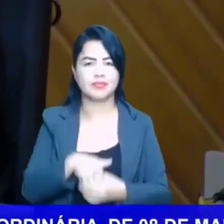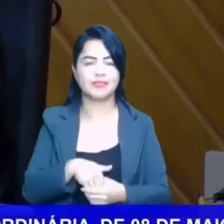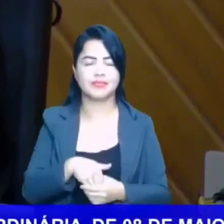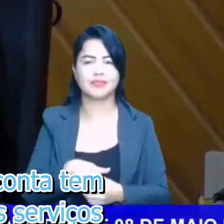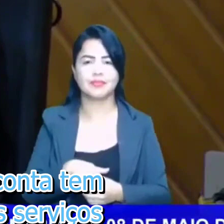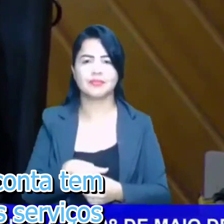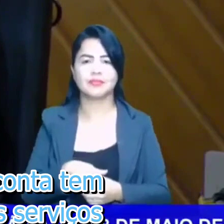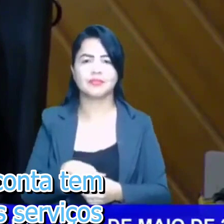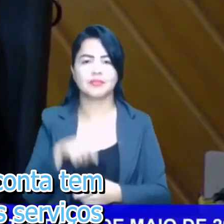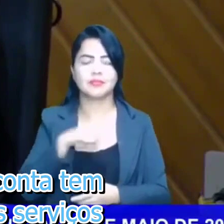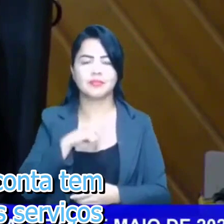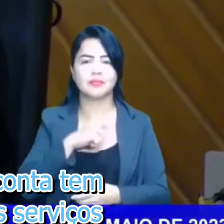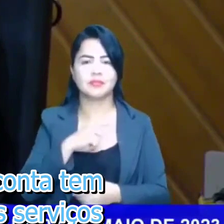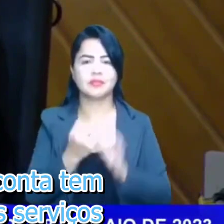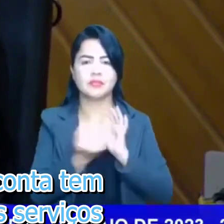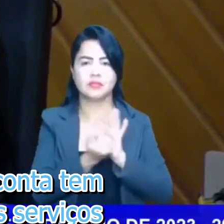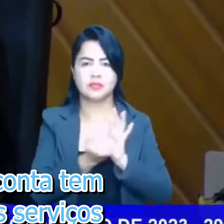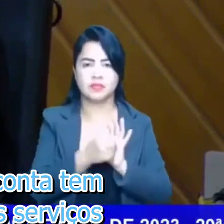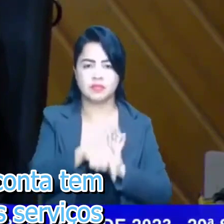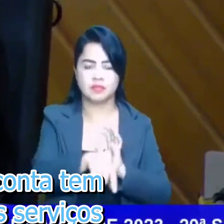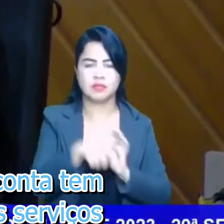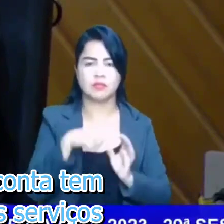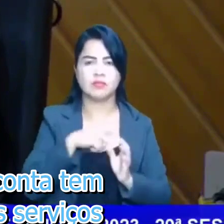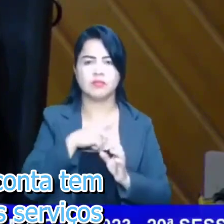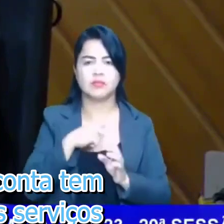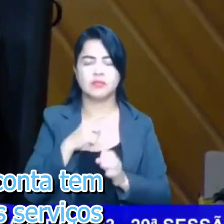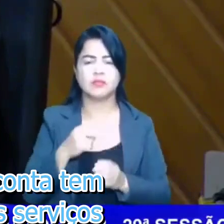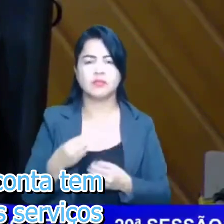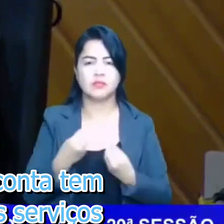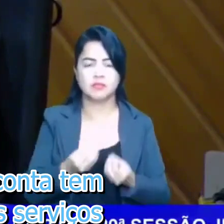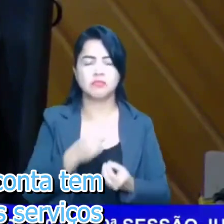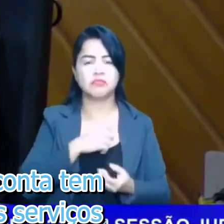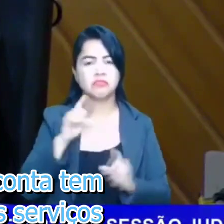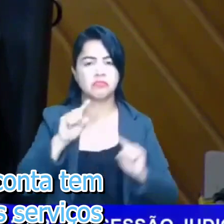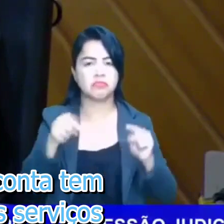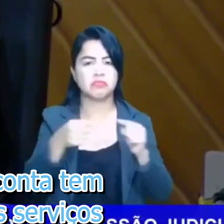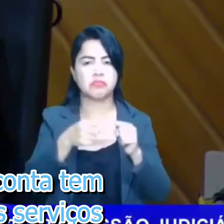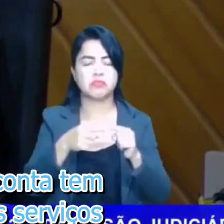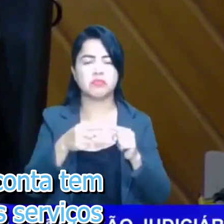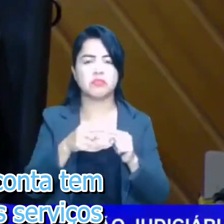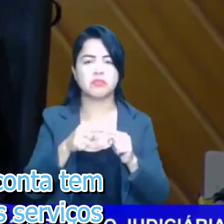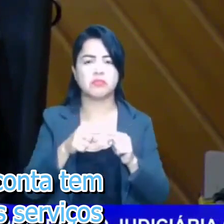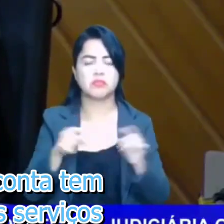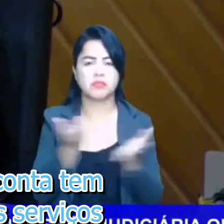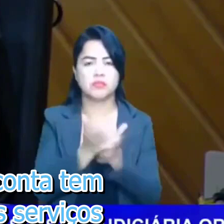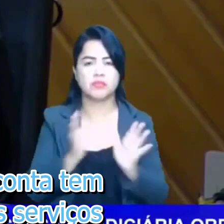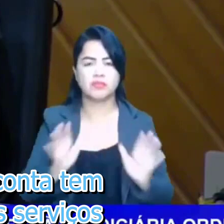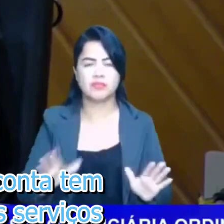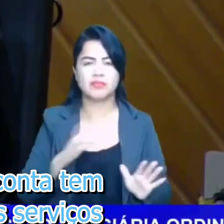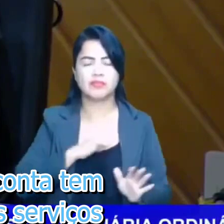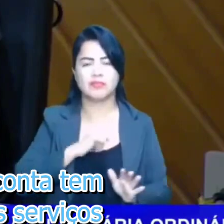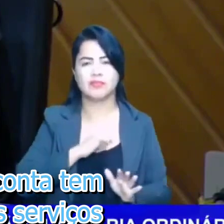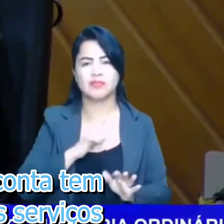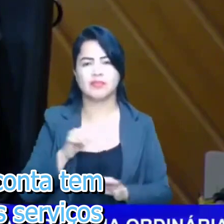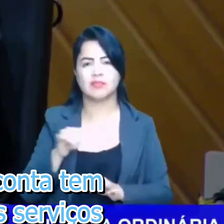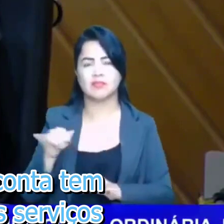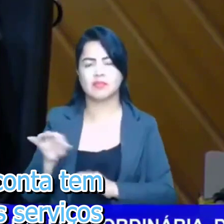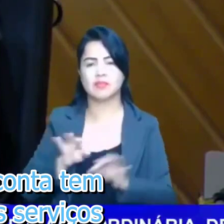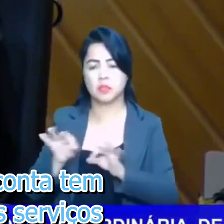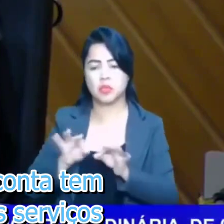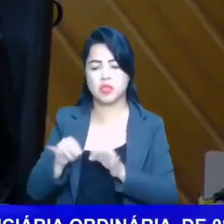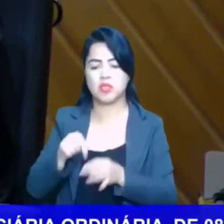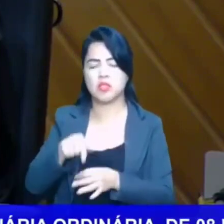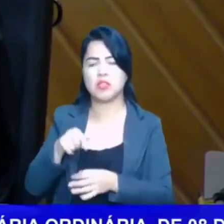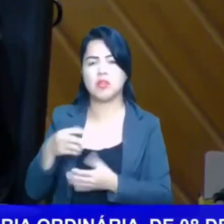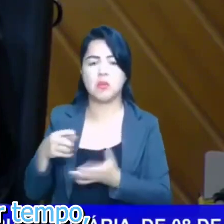excetuar o registro de doações desses serviços na prestação de conta, tem por objetivo livrar de embaraços a prestação